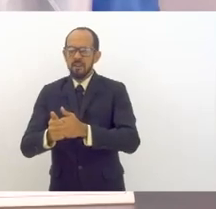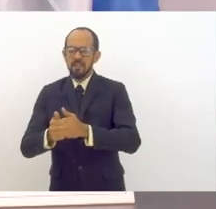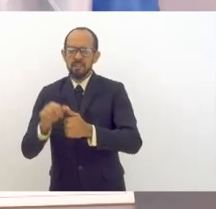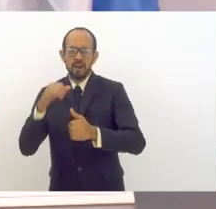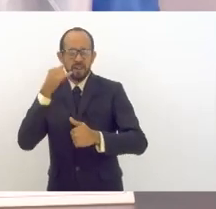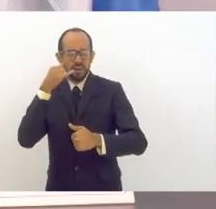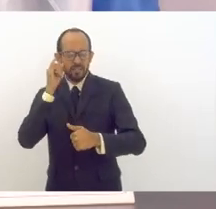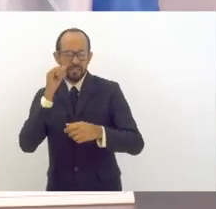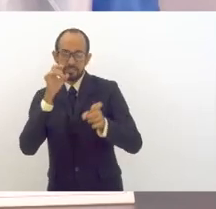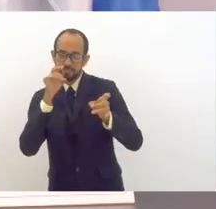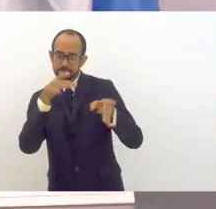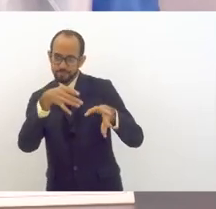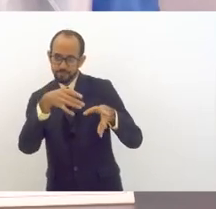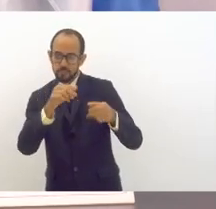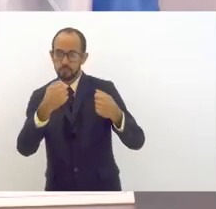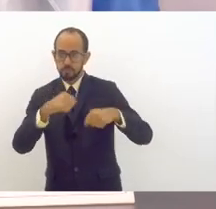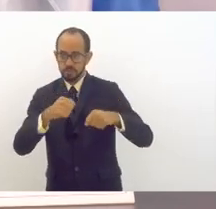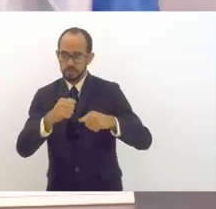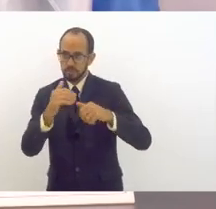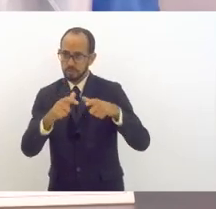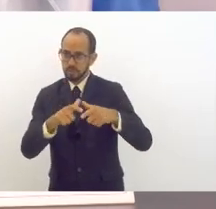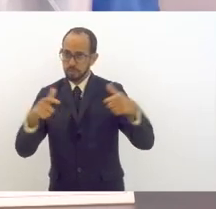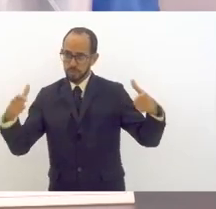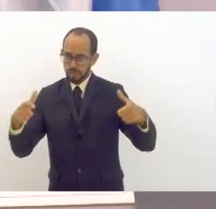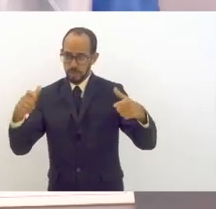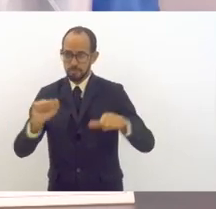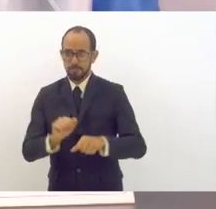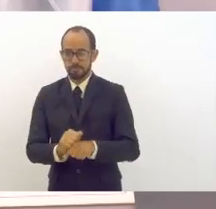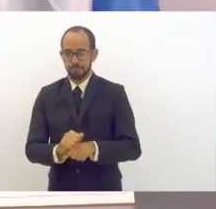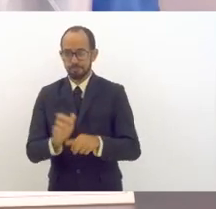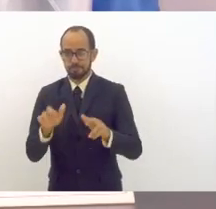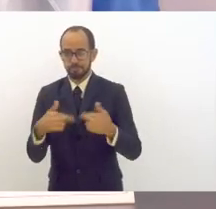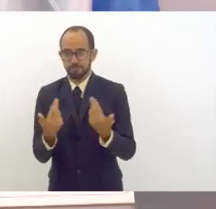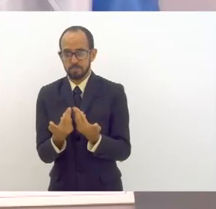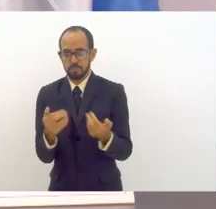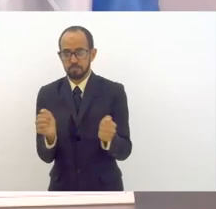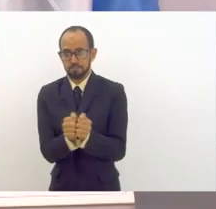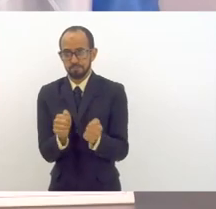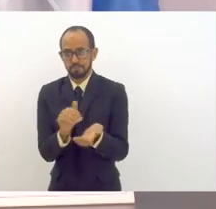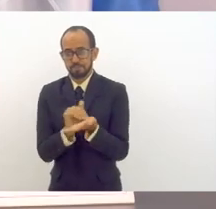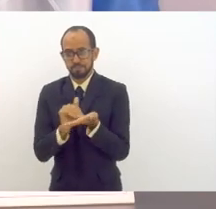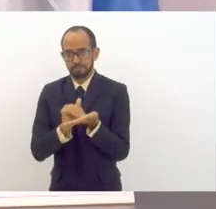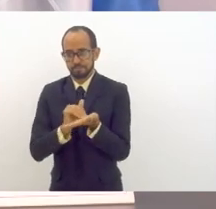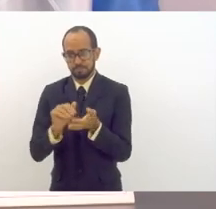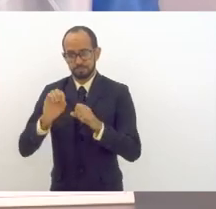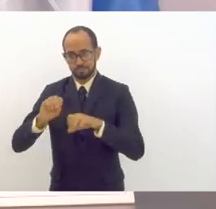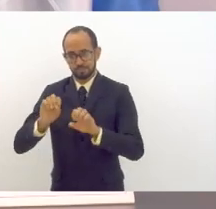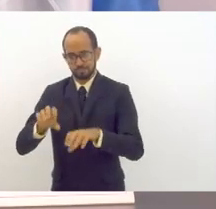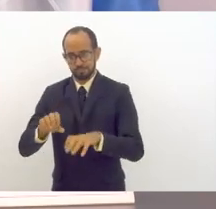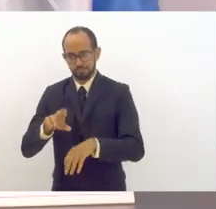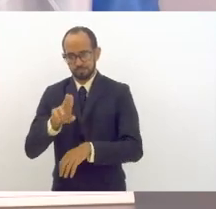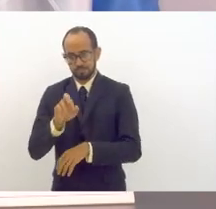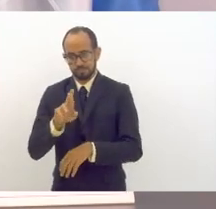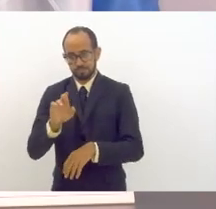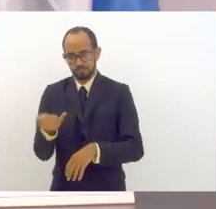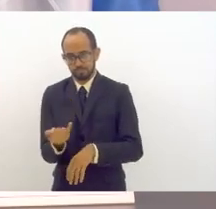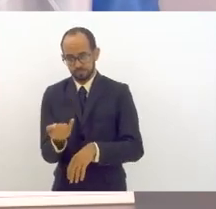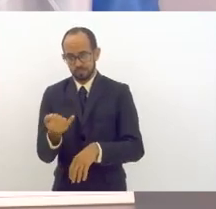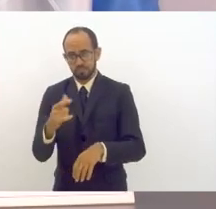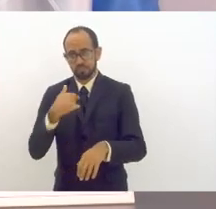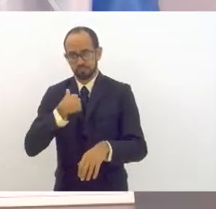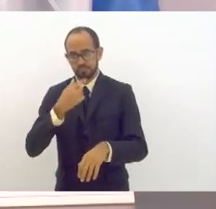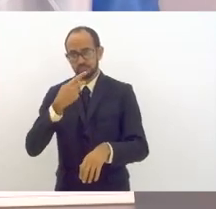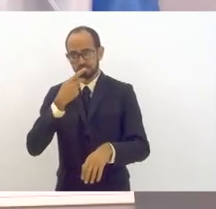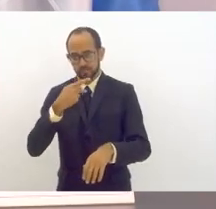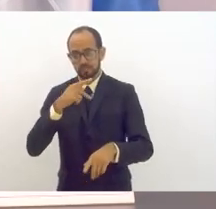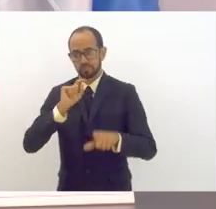gente entende que tem que se ampliar. Na reunião que eu tive com a Secretaria de Educação para tratar desse projeto, com a UERJ, eu